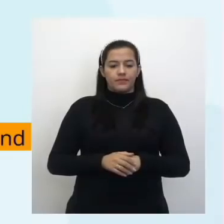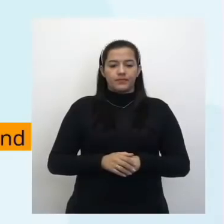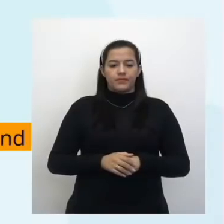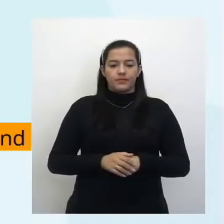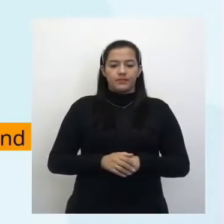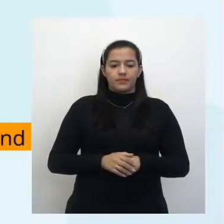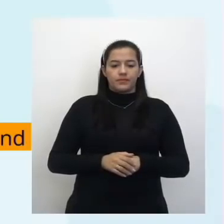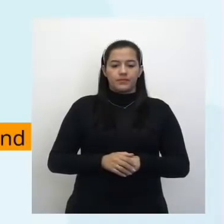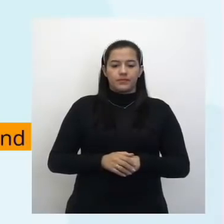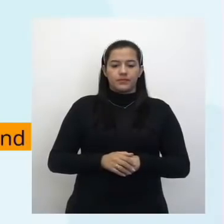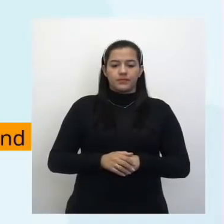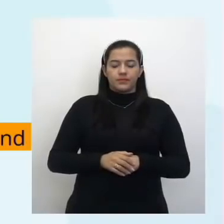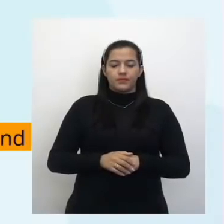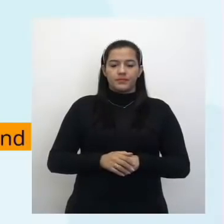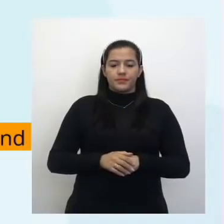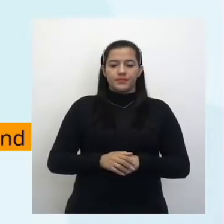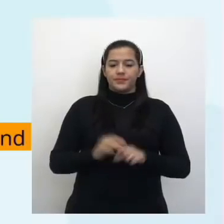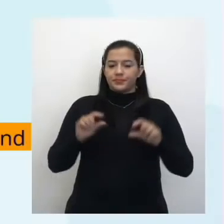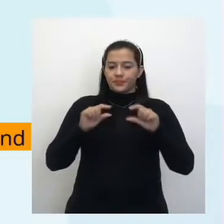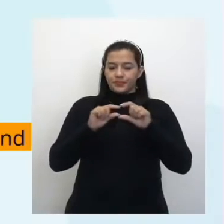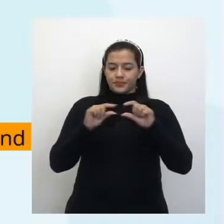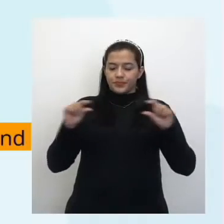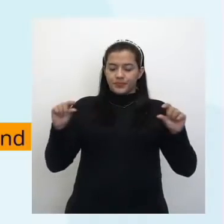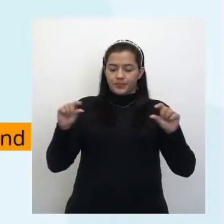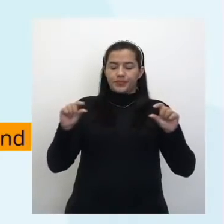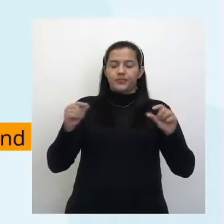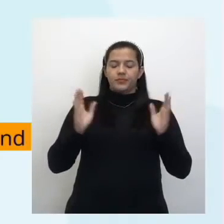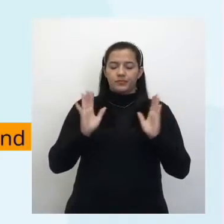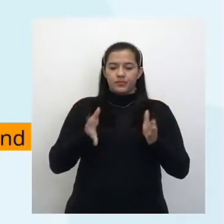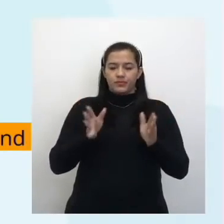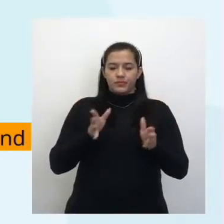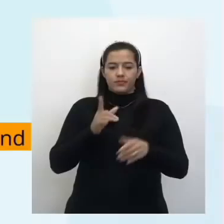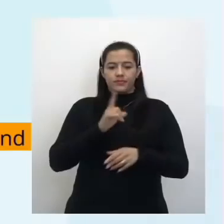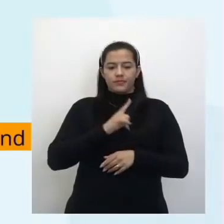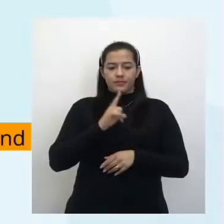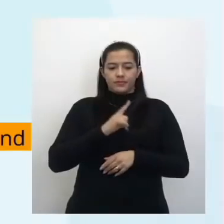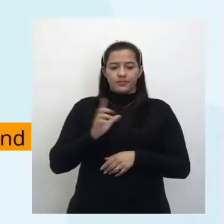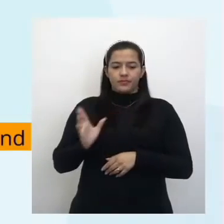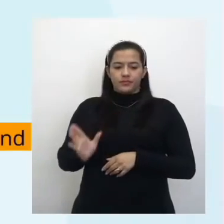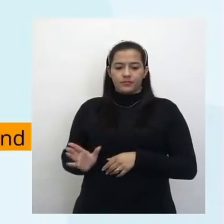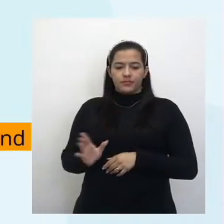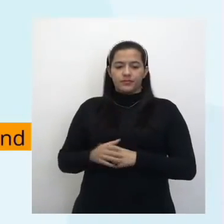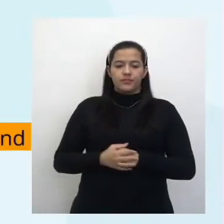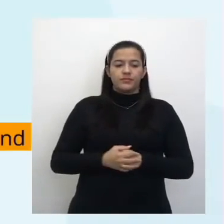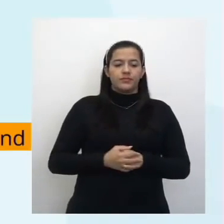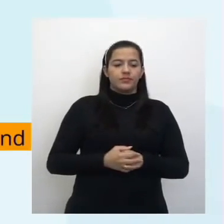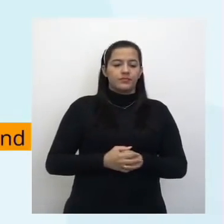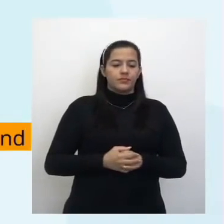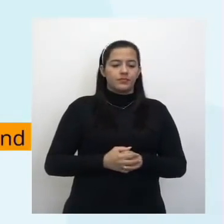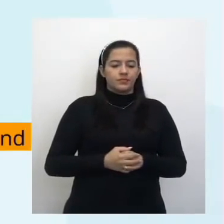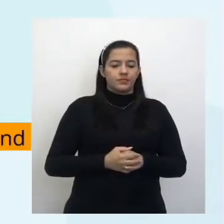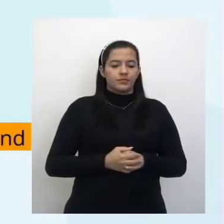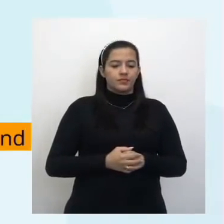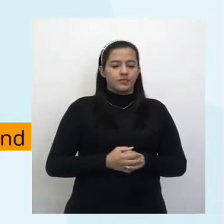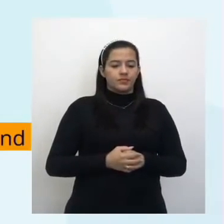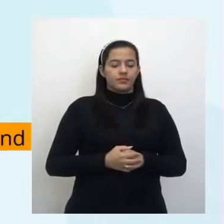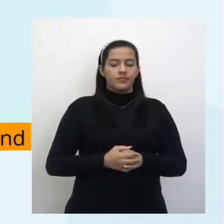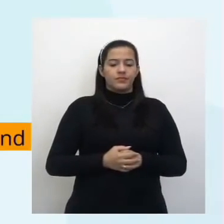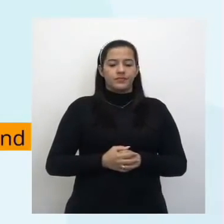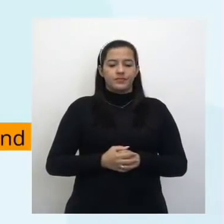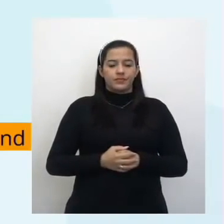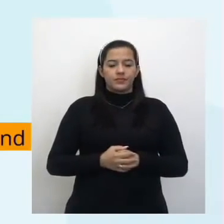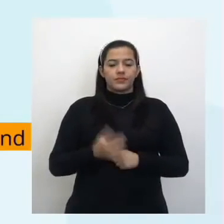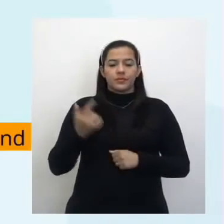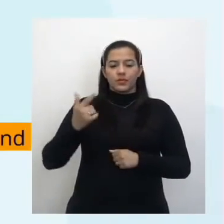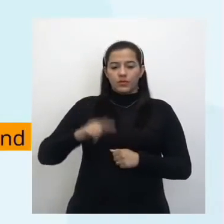and Stones with sou já tá aqui na tomizu Ok e depois aqui